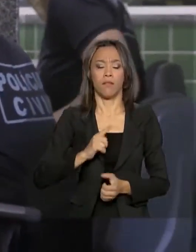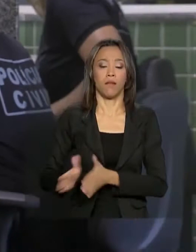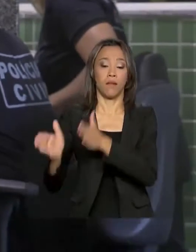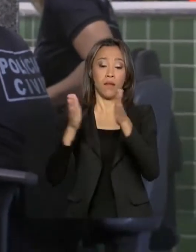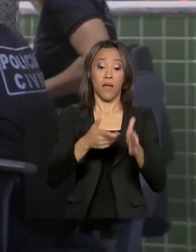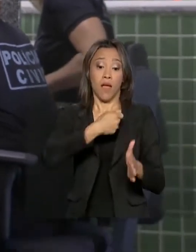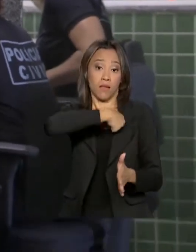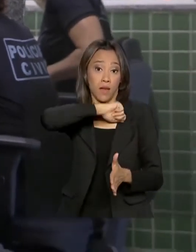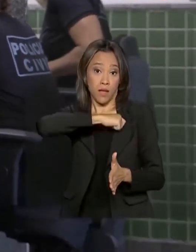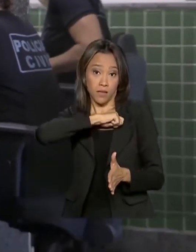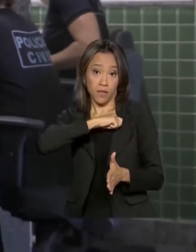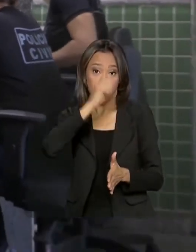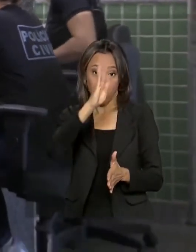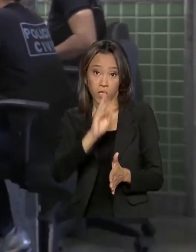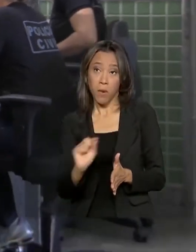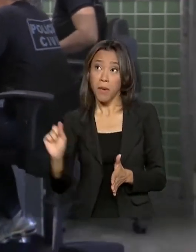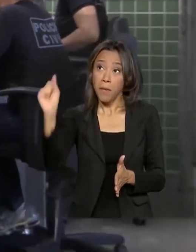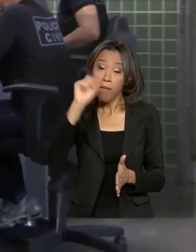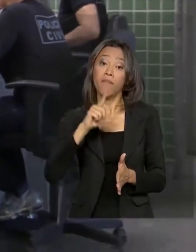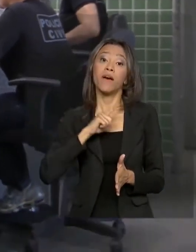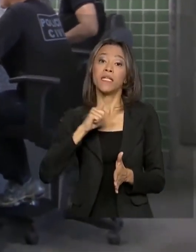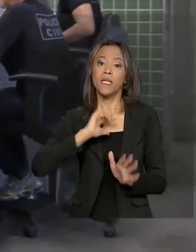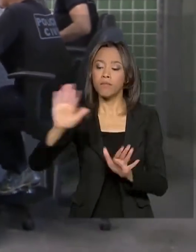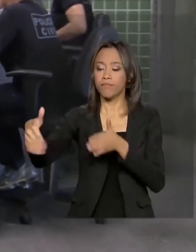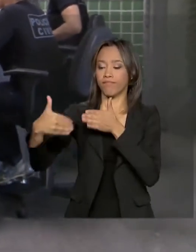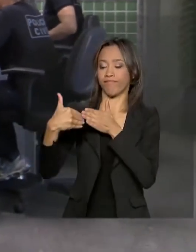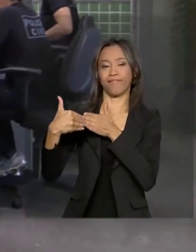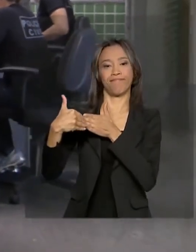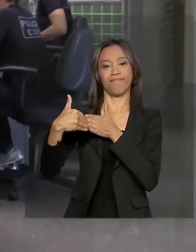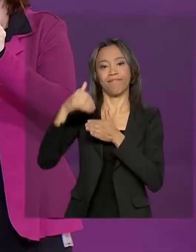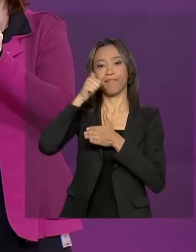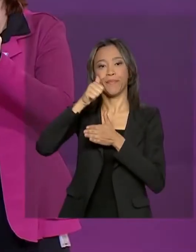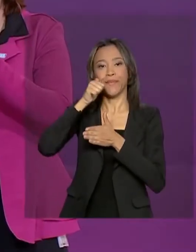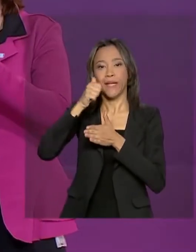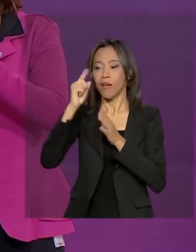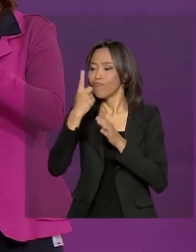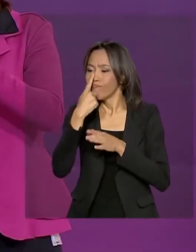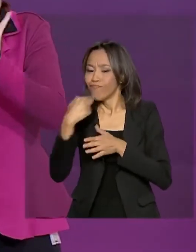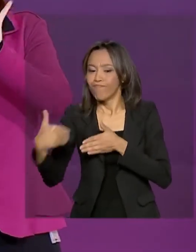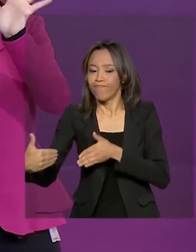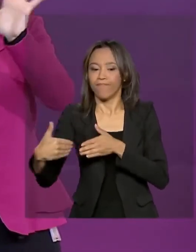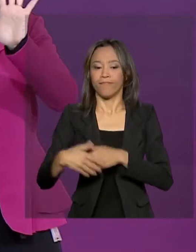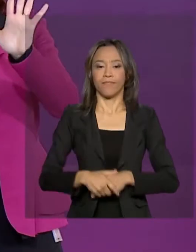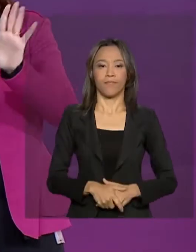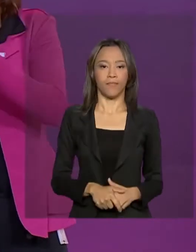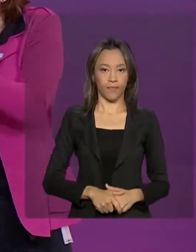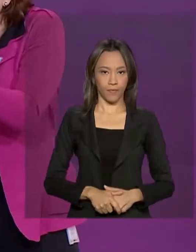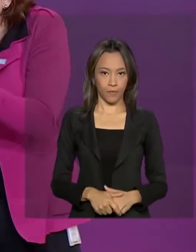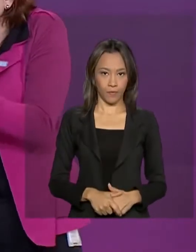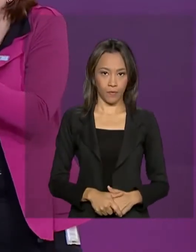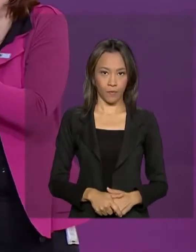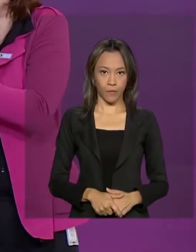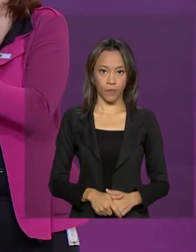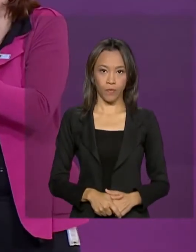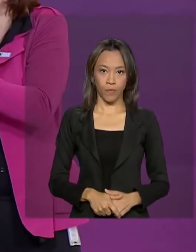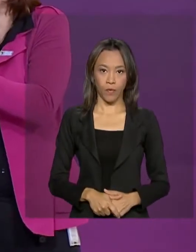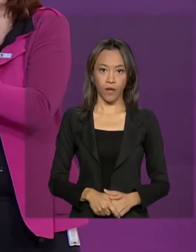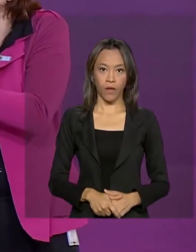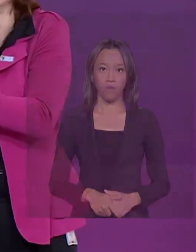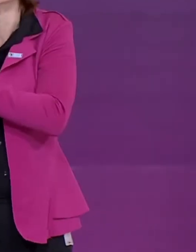os dias do país terão atendimento personalizado para mulheres a galinha pequenininha